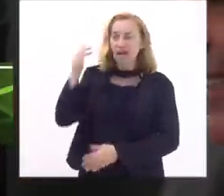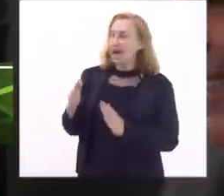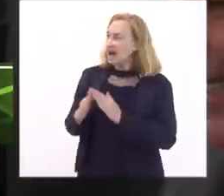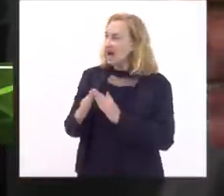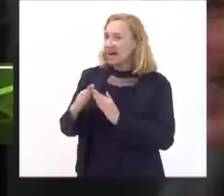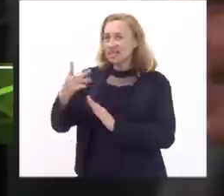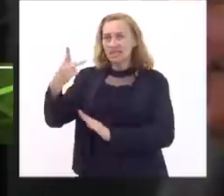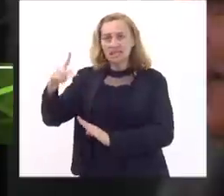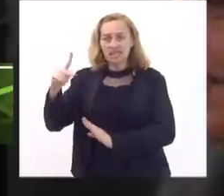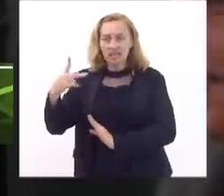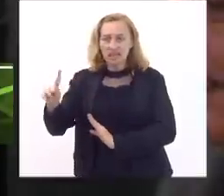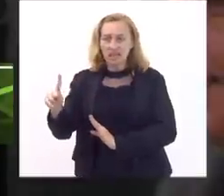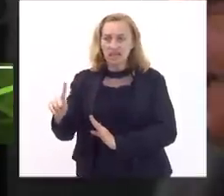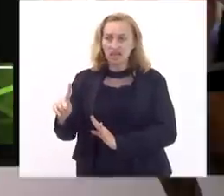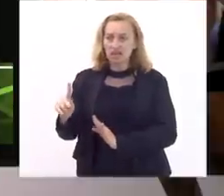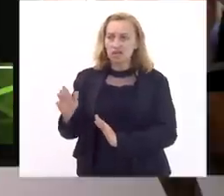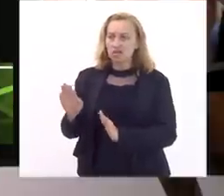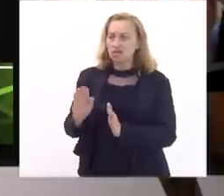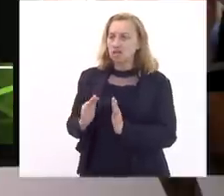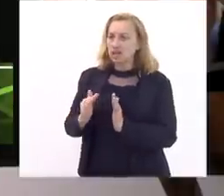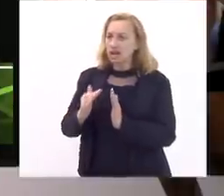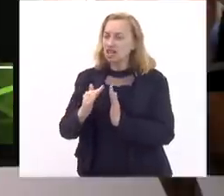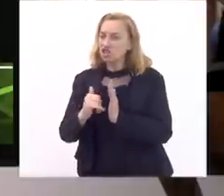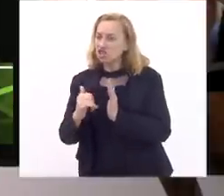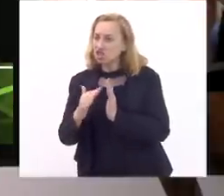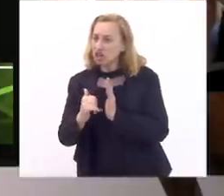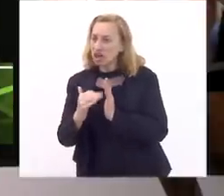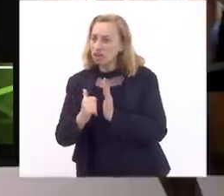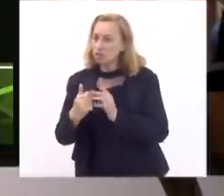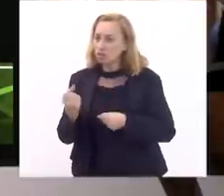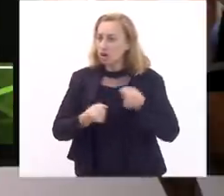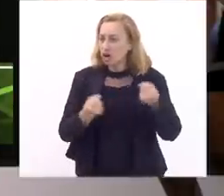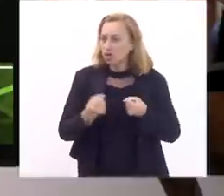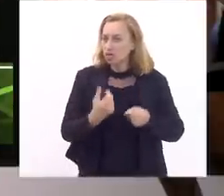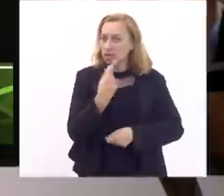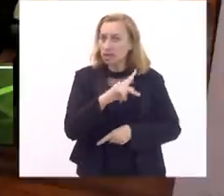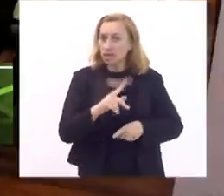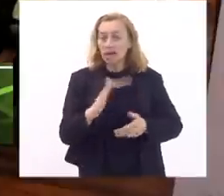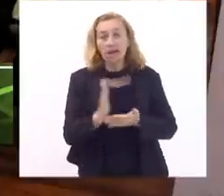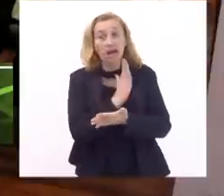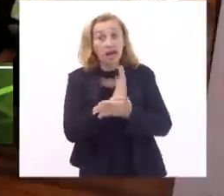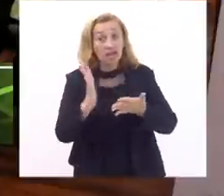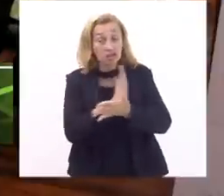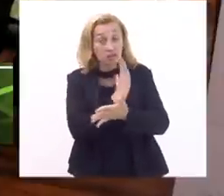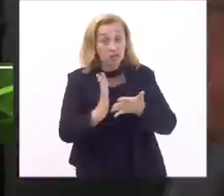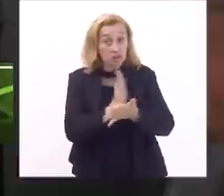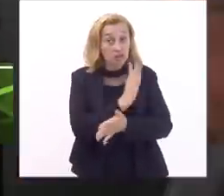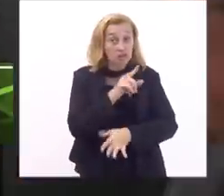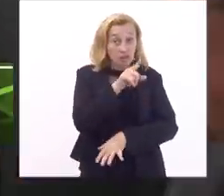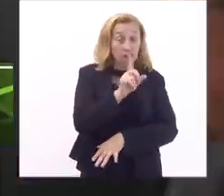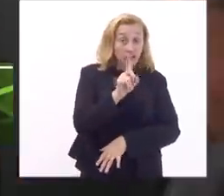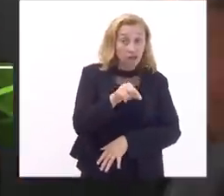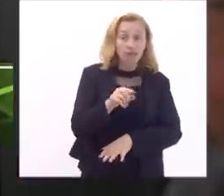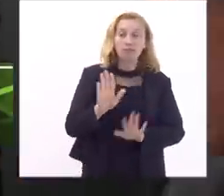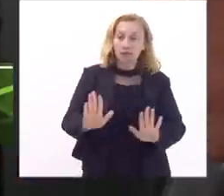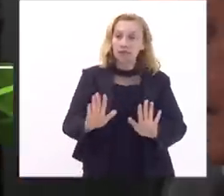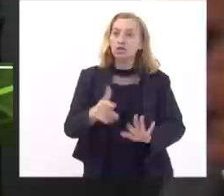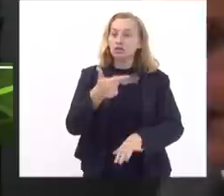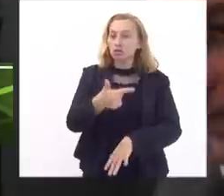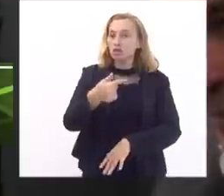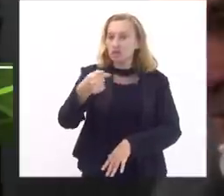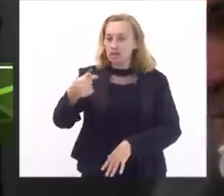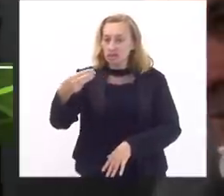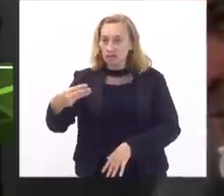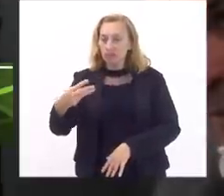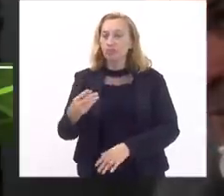carro não será depenado. No pátio do Detran, ele muitas vezes é depenado. O artigo 271 do CTB, essa foi a justificativa.